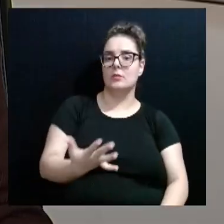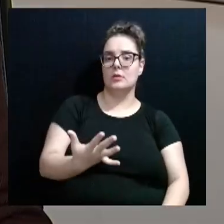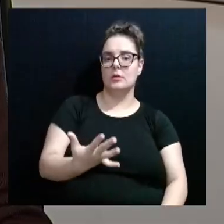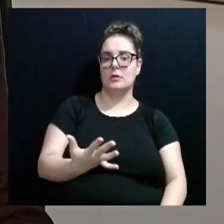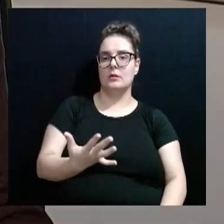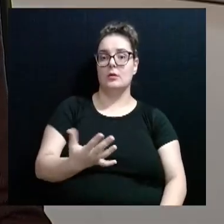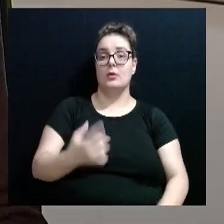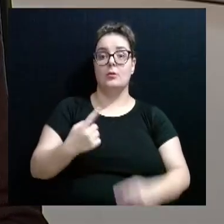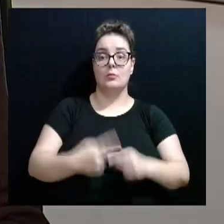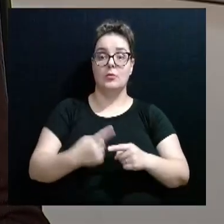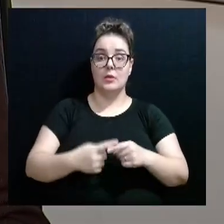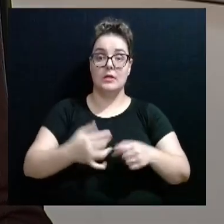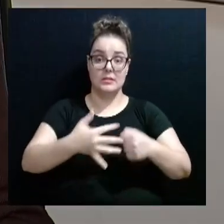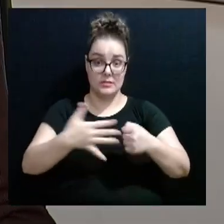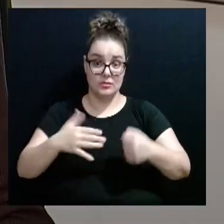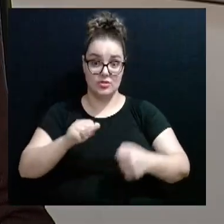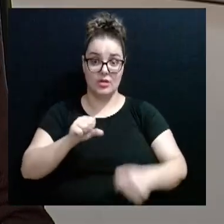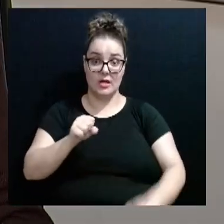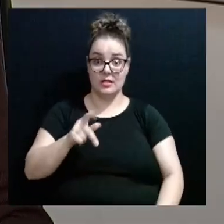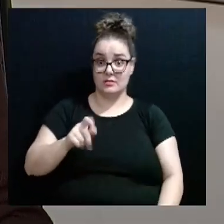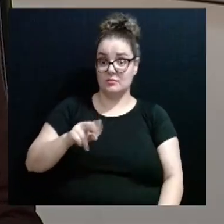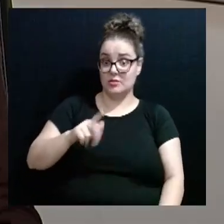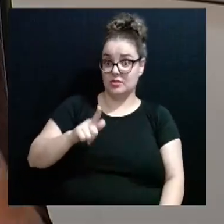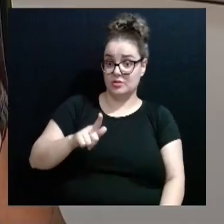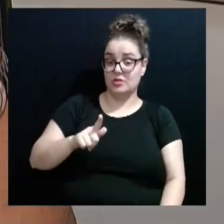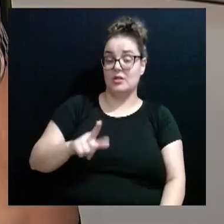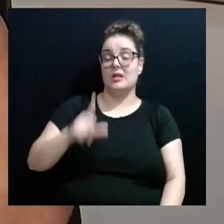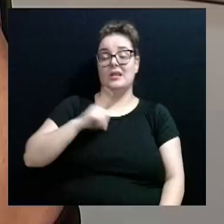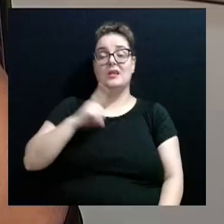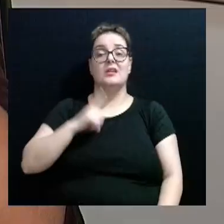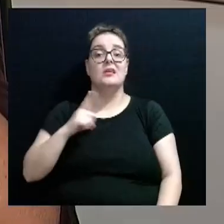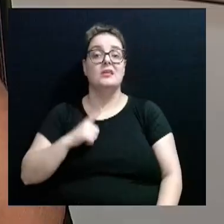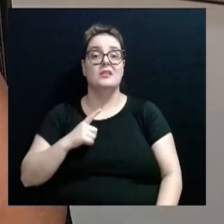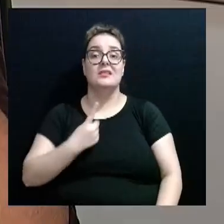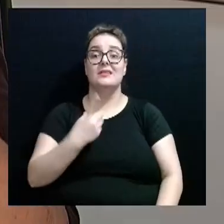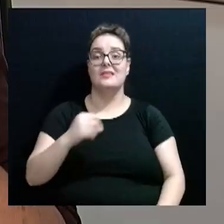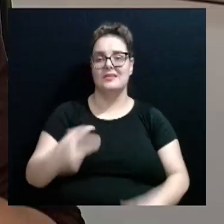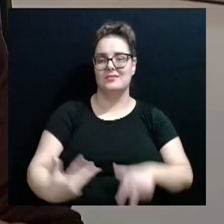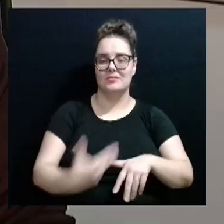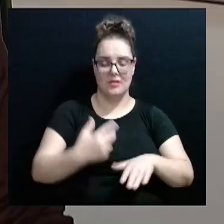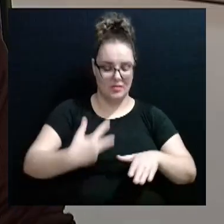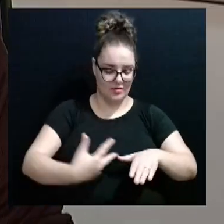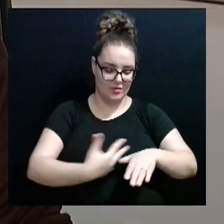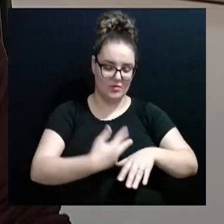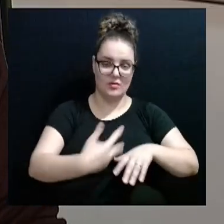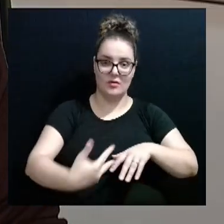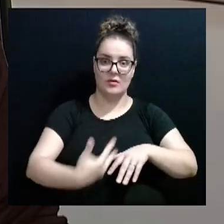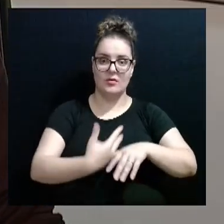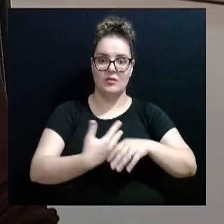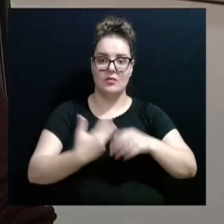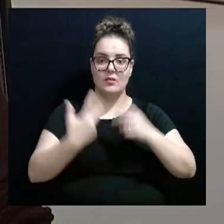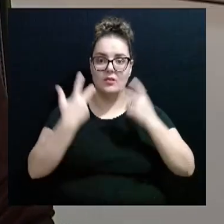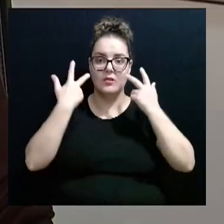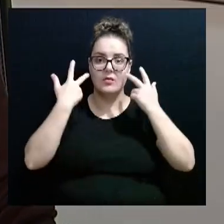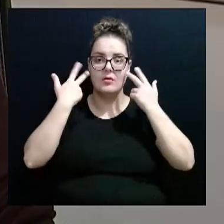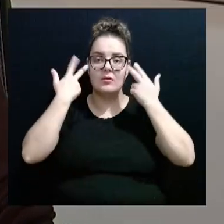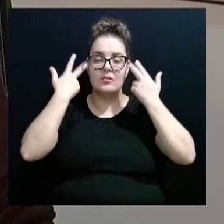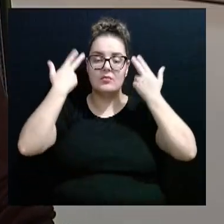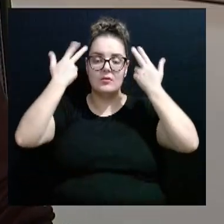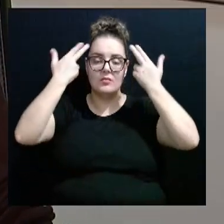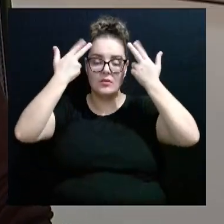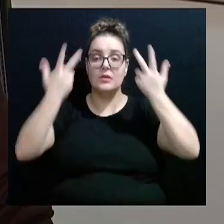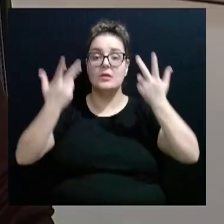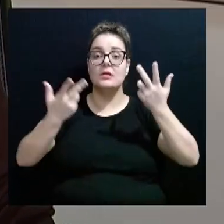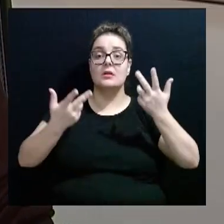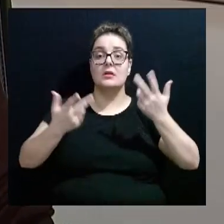poder fazer os dedinhos das mãos, fazer a cirurgia da face. Então é uma síndrome que